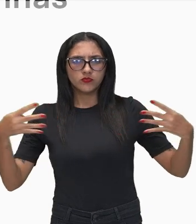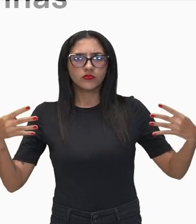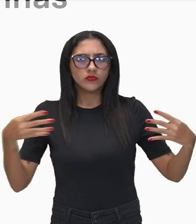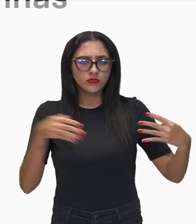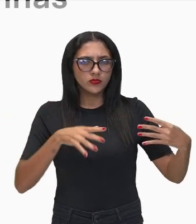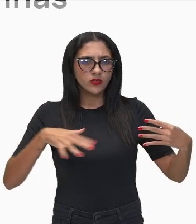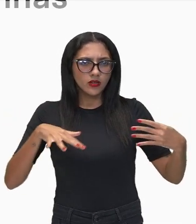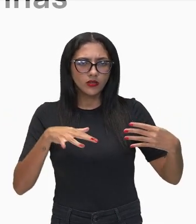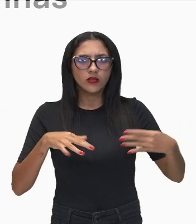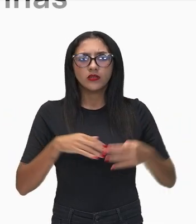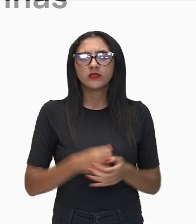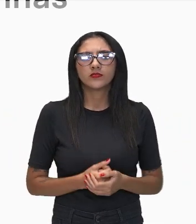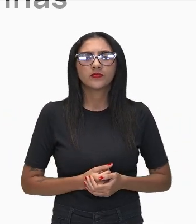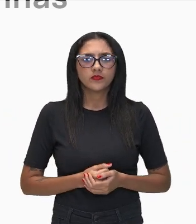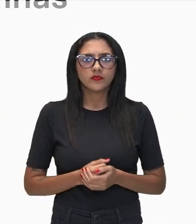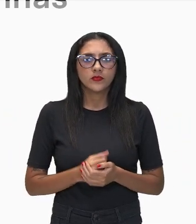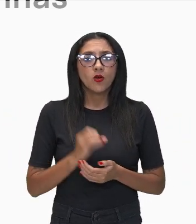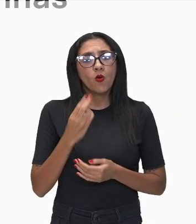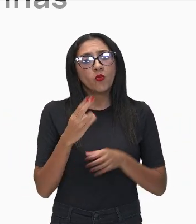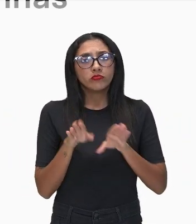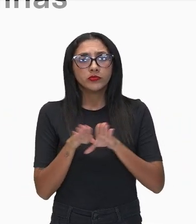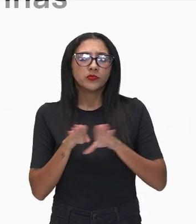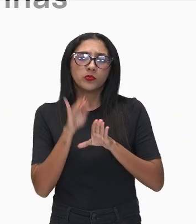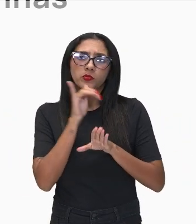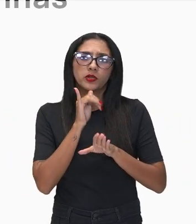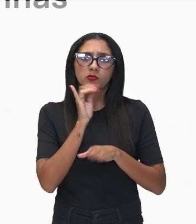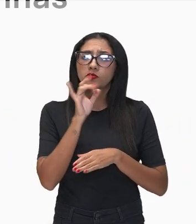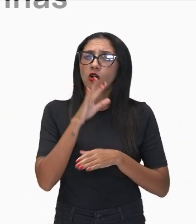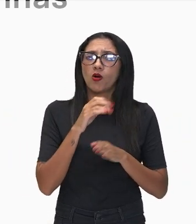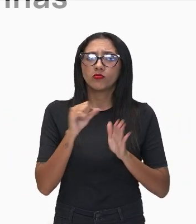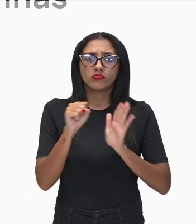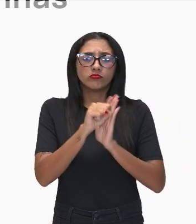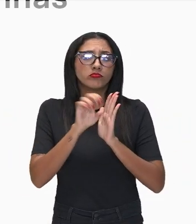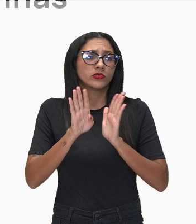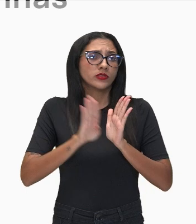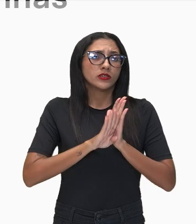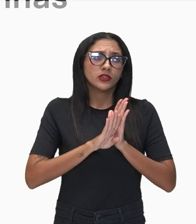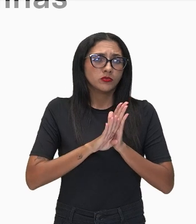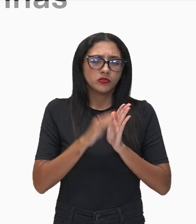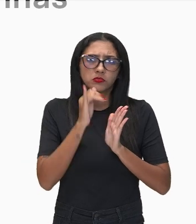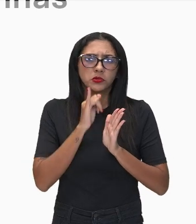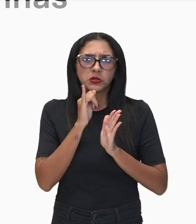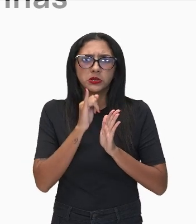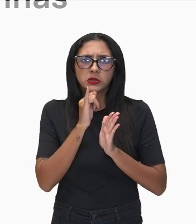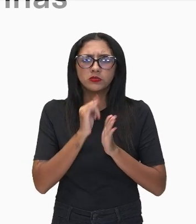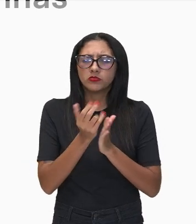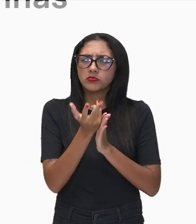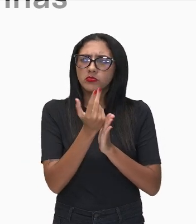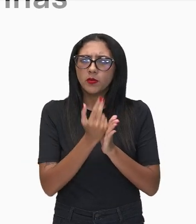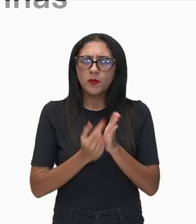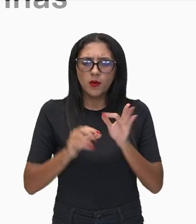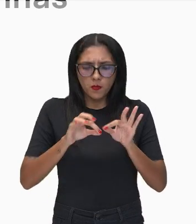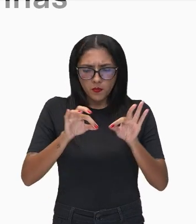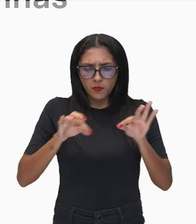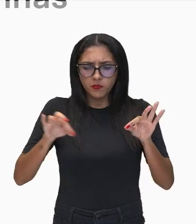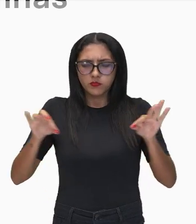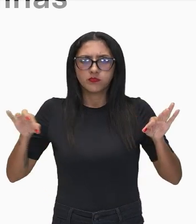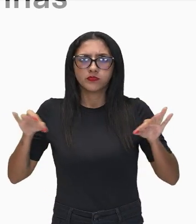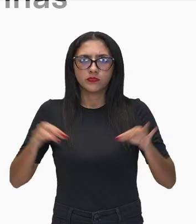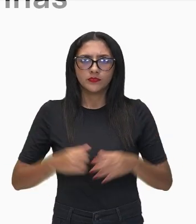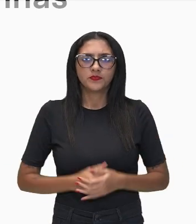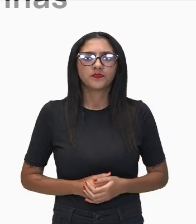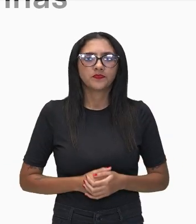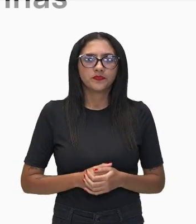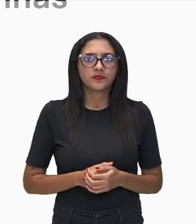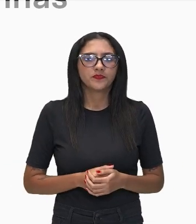territórios, ou elas podem ser simbólicas, simplesmente desenhadas, linhas desenhadas nos mapas. E aí nós podemos